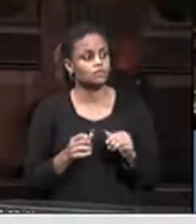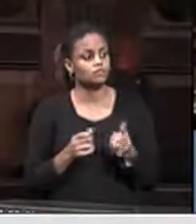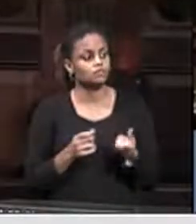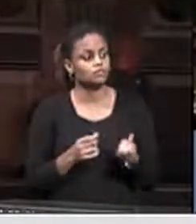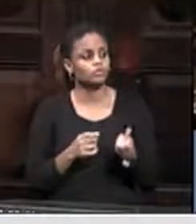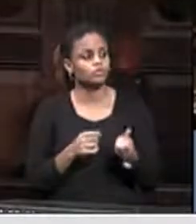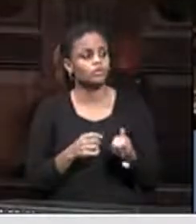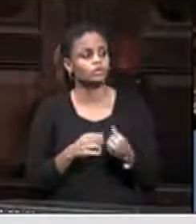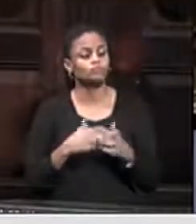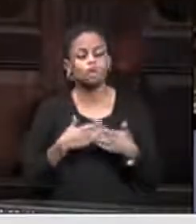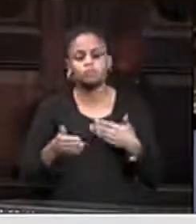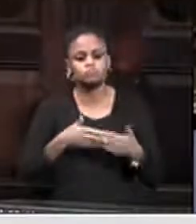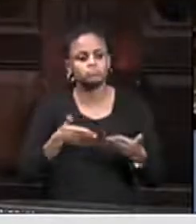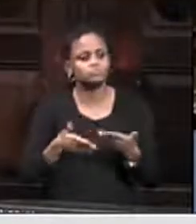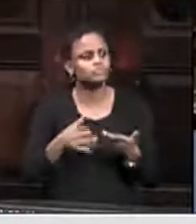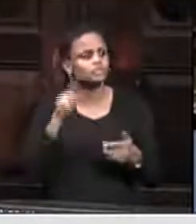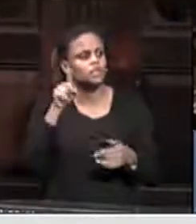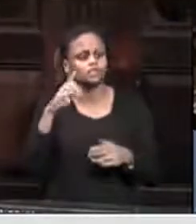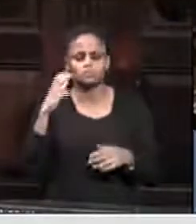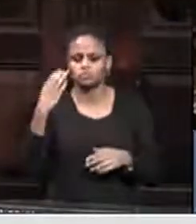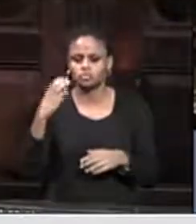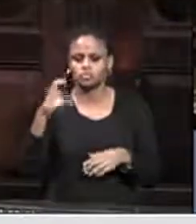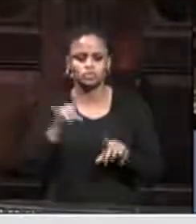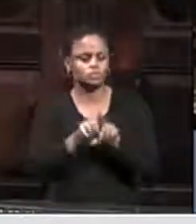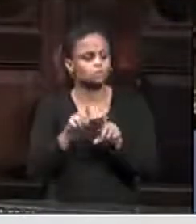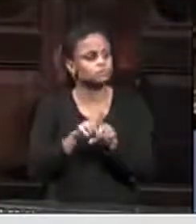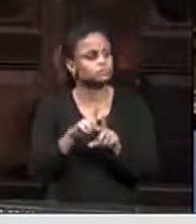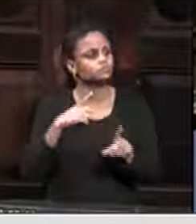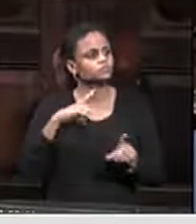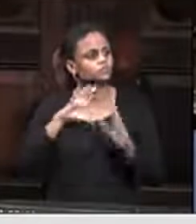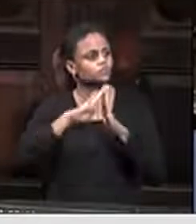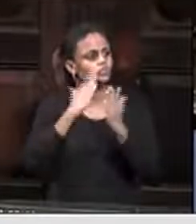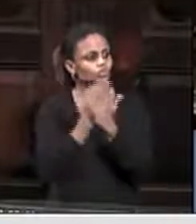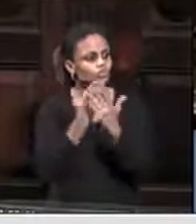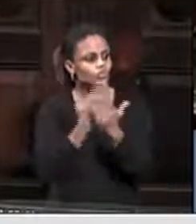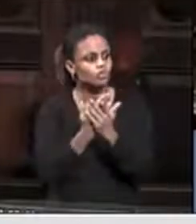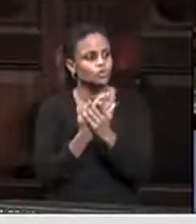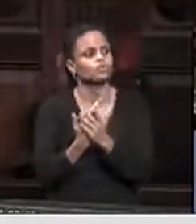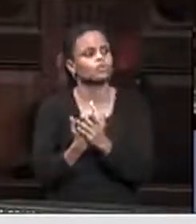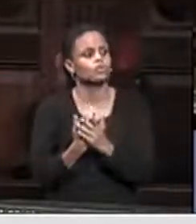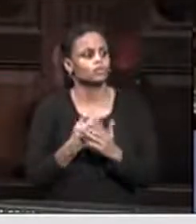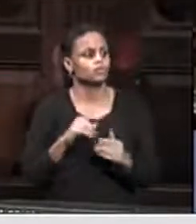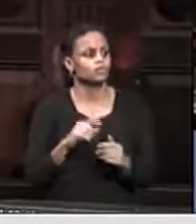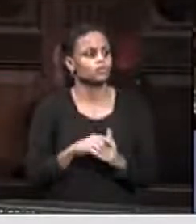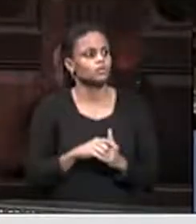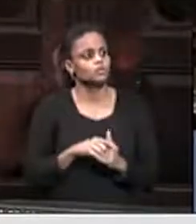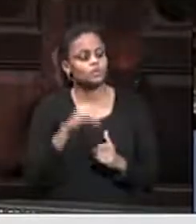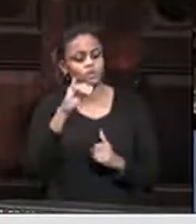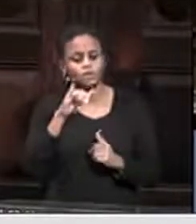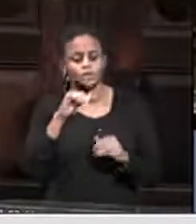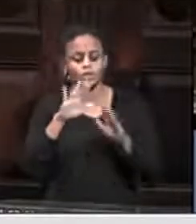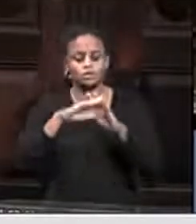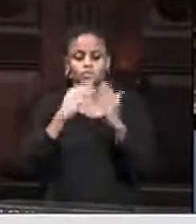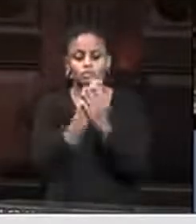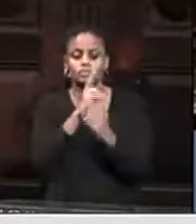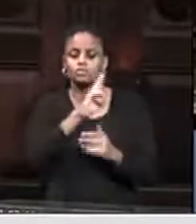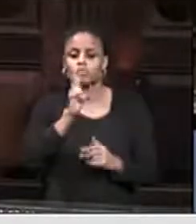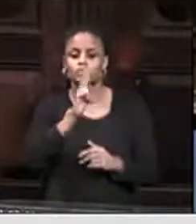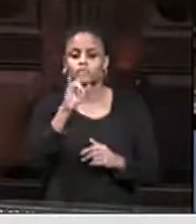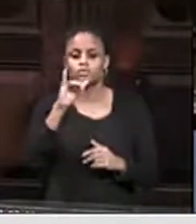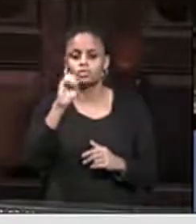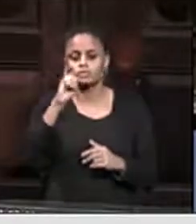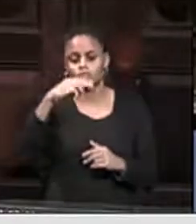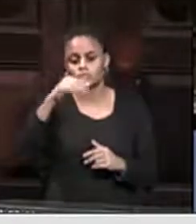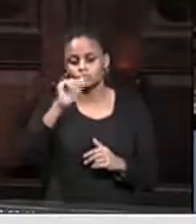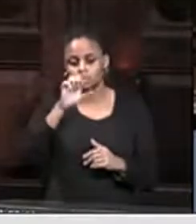Enfim, em Niterói, o glorioso IEPIC, Instituto de Educação Professor Ismael Coutinho, a primeira da América Latina,